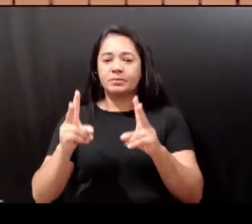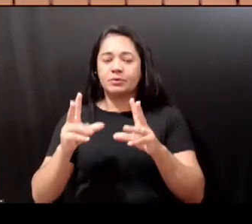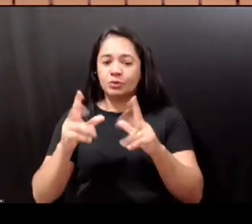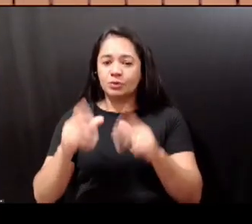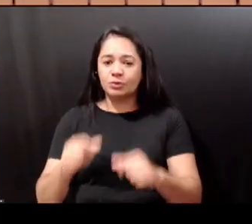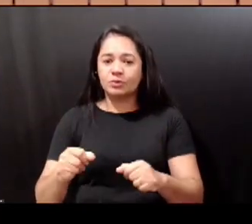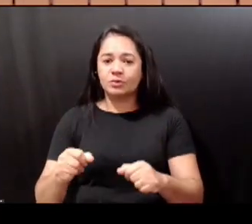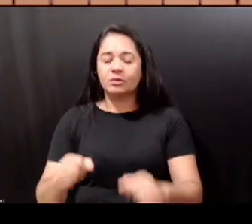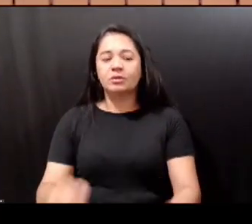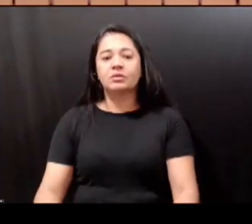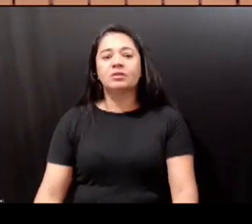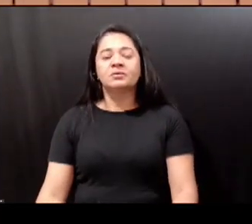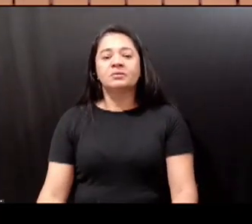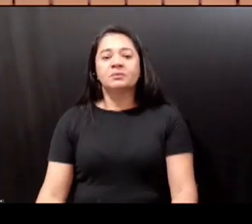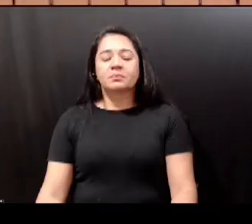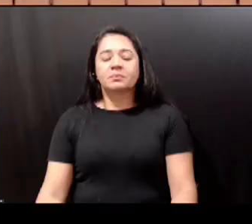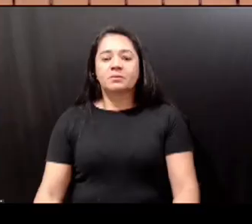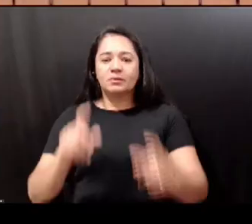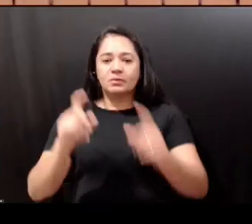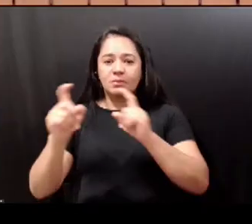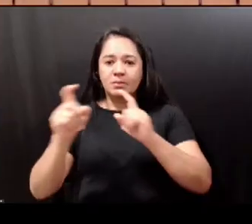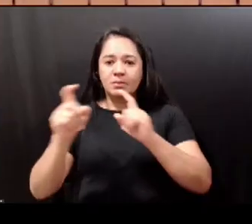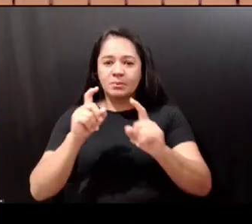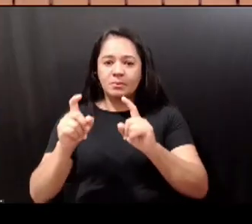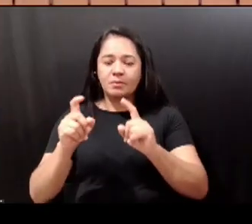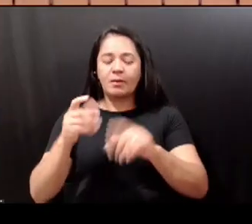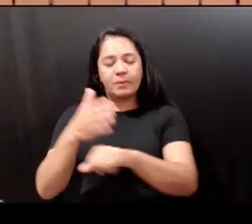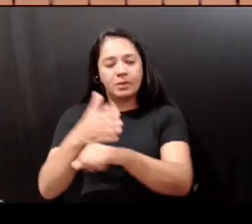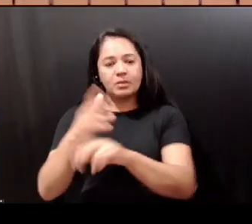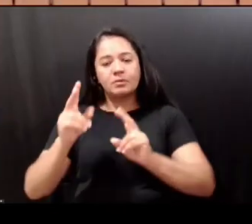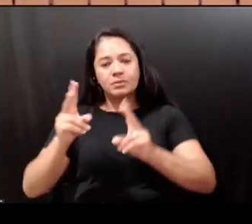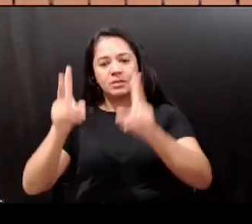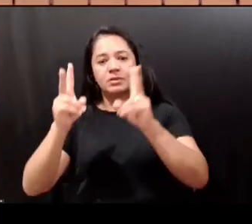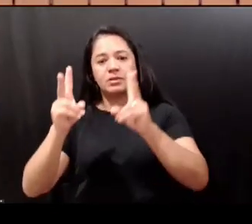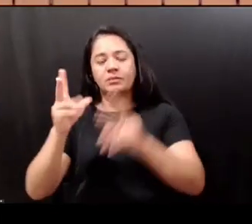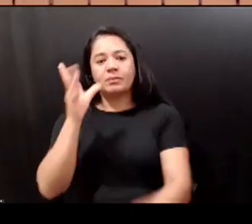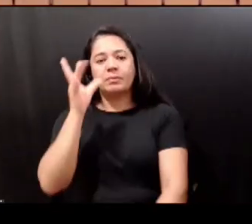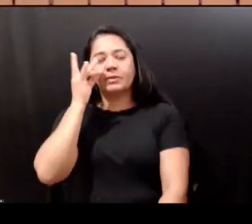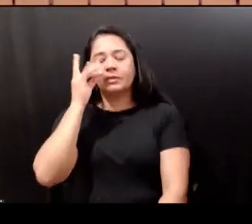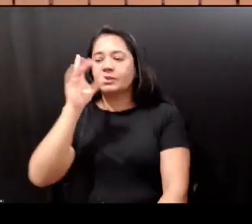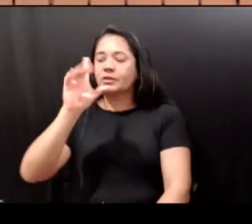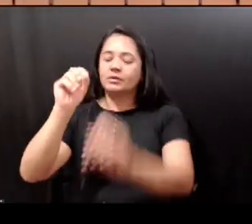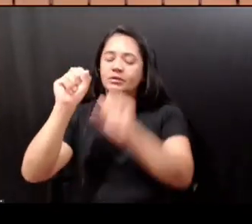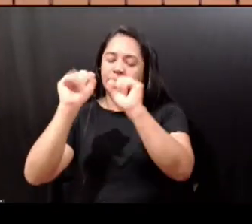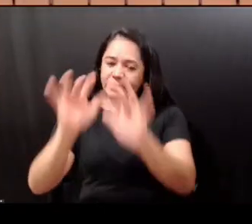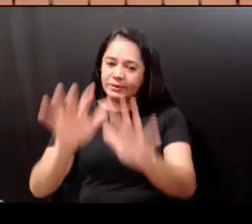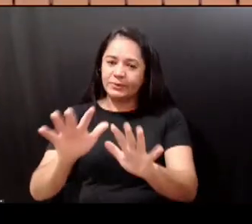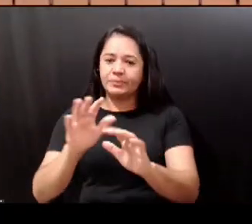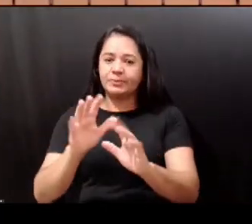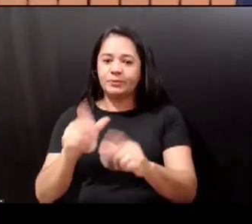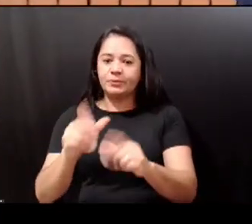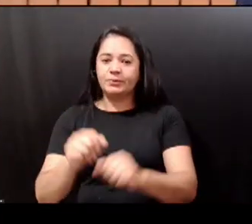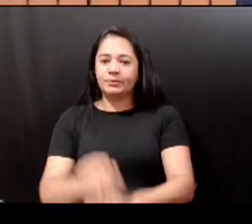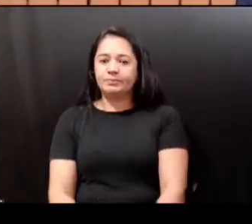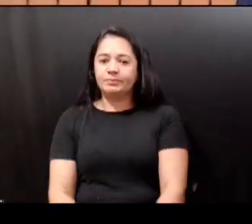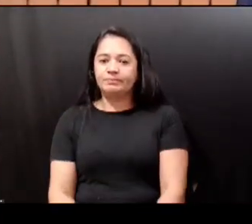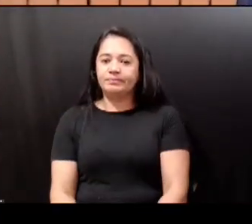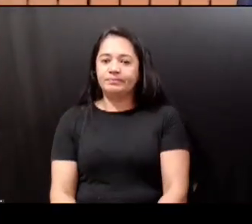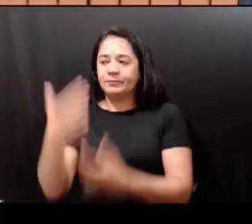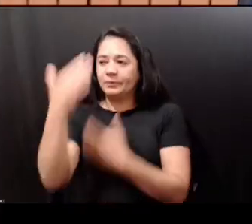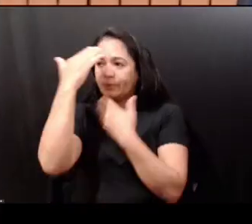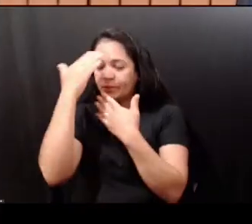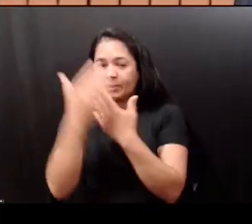as reuniões, participa de várias comissões, sempre presente. Que Deus abençoe a todos. Obrigado, vereadores. Obrigado a você que